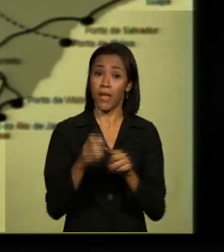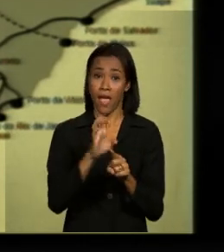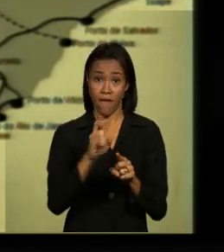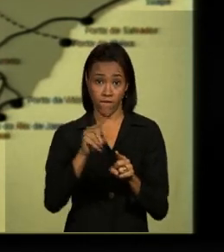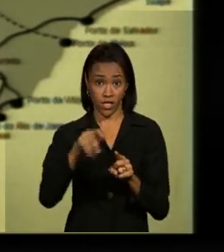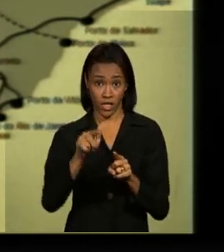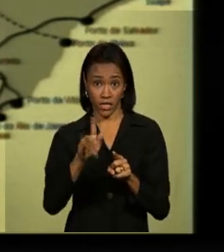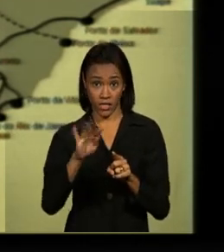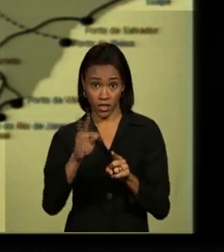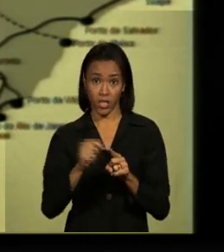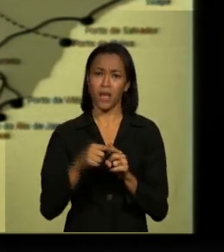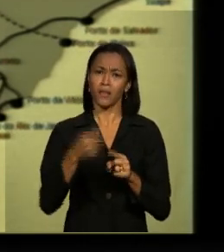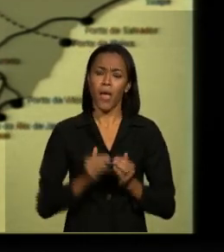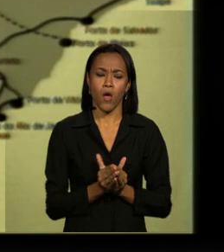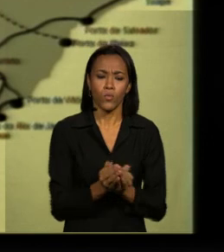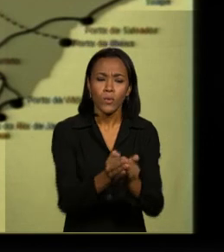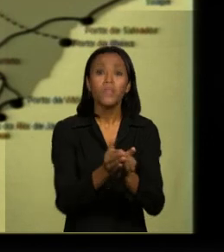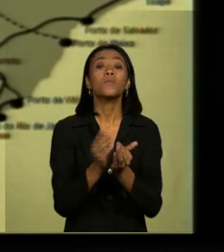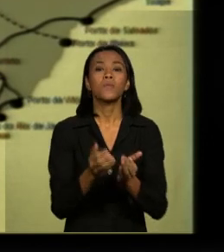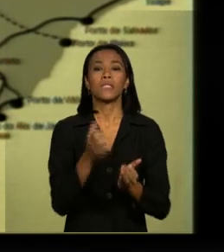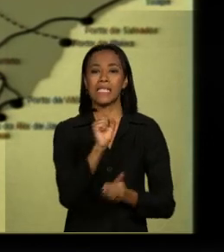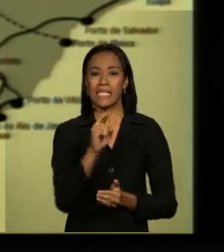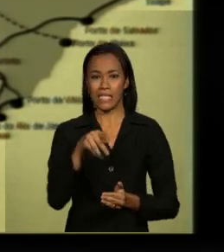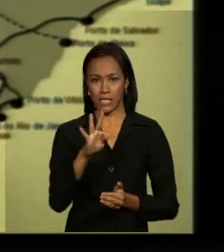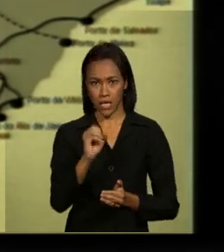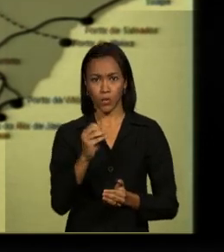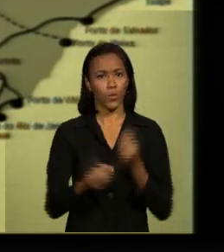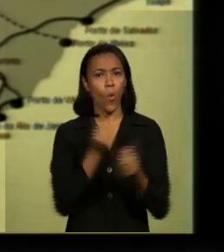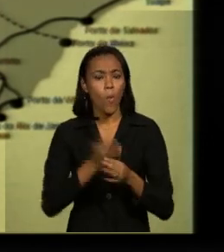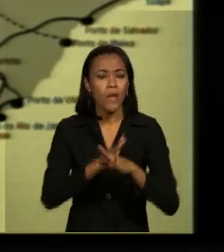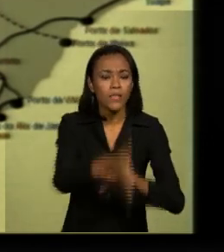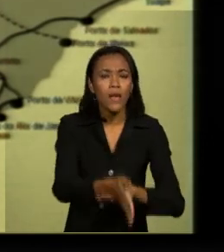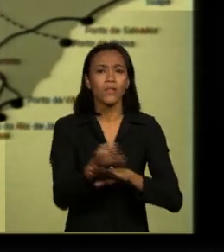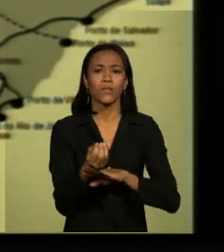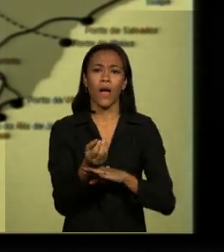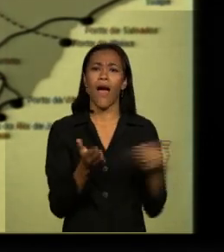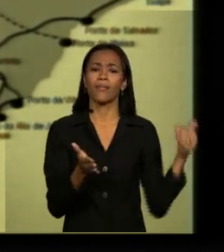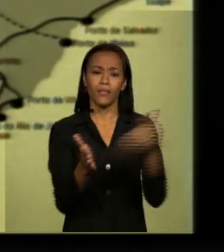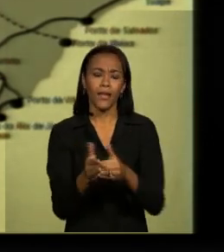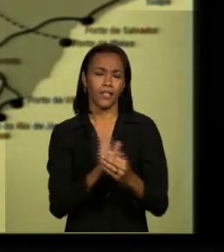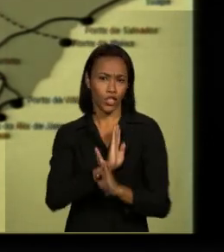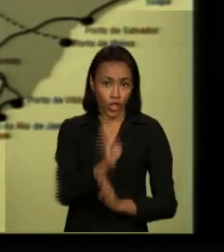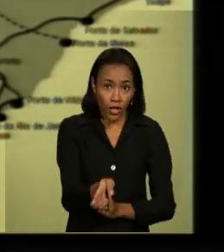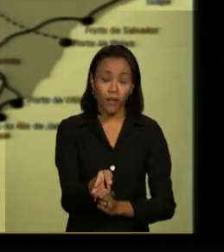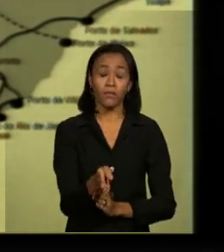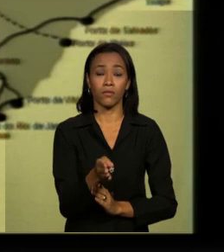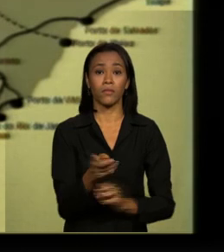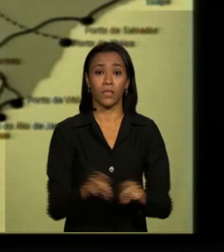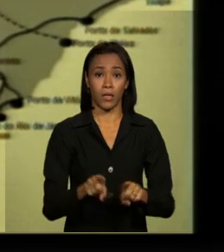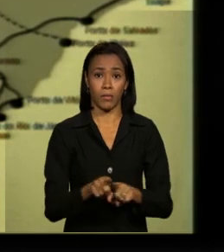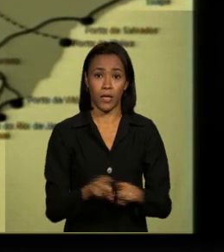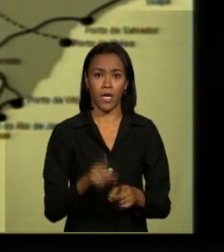o acesso ao porto de Santos de Ribeirão Pires até o acesso direto